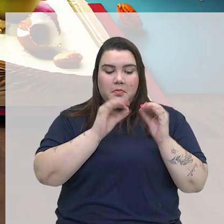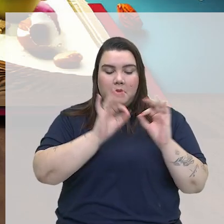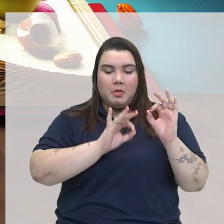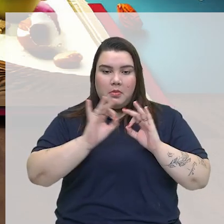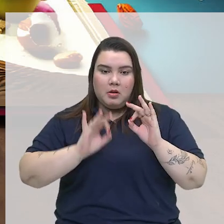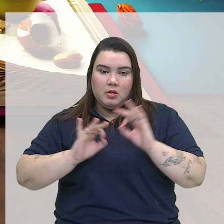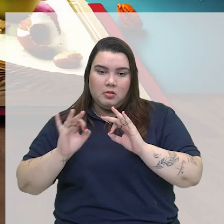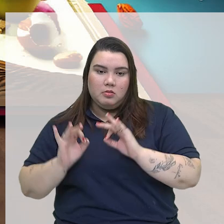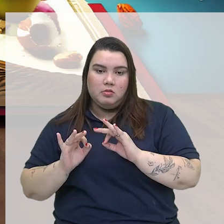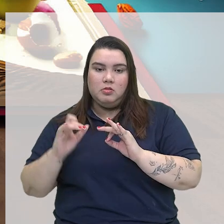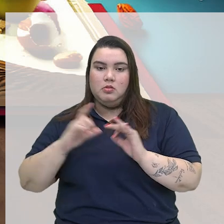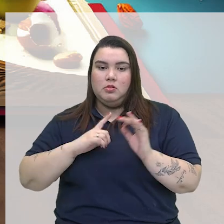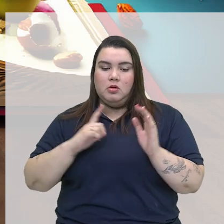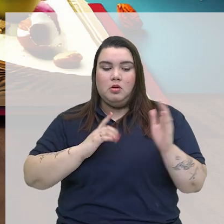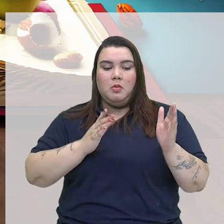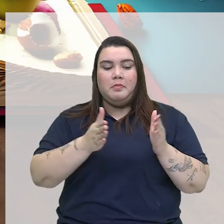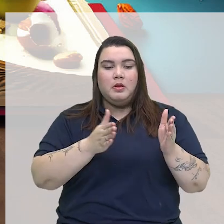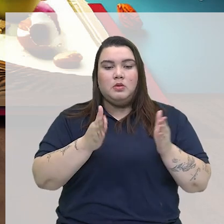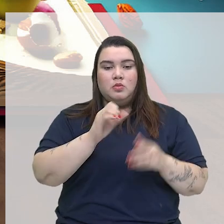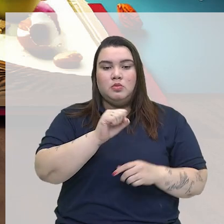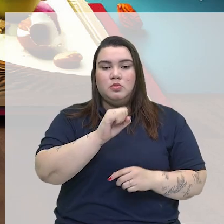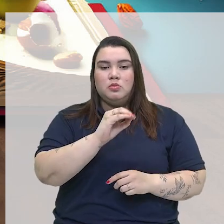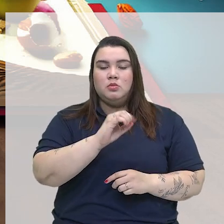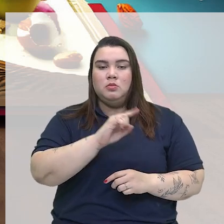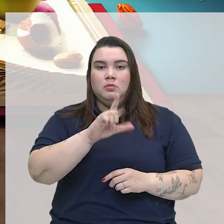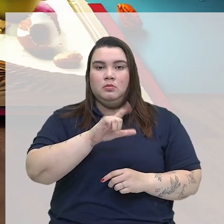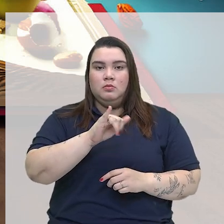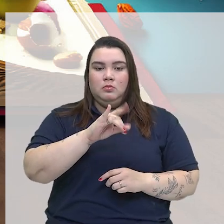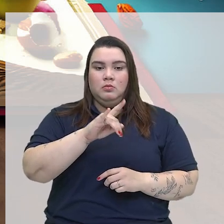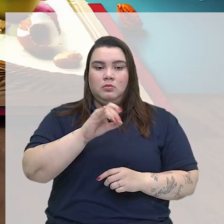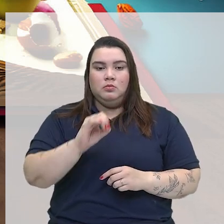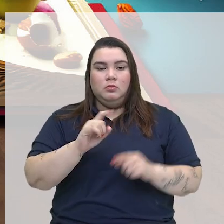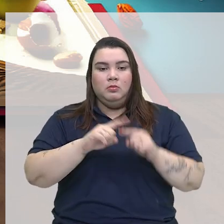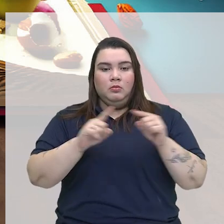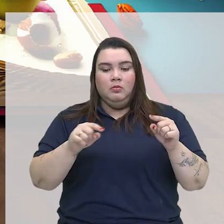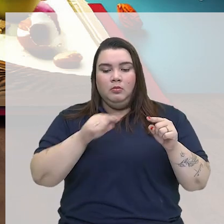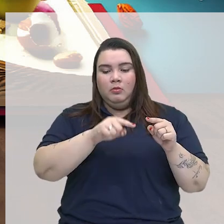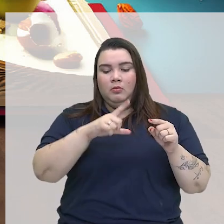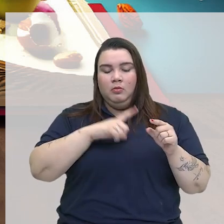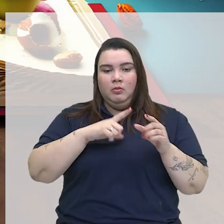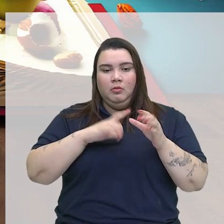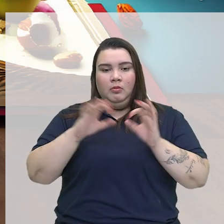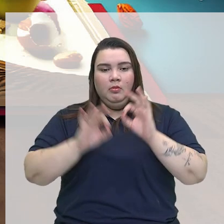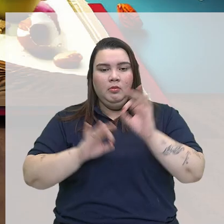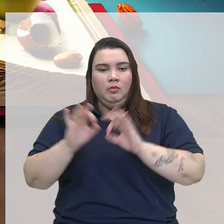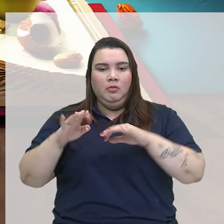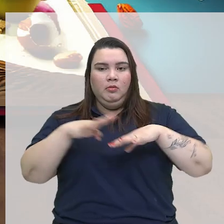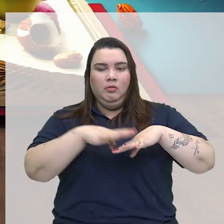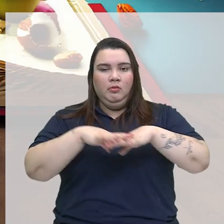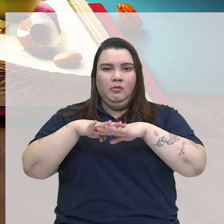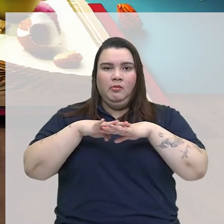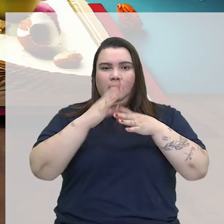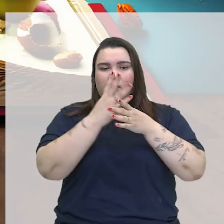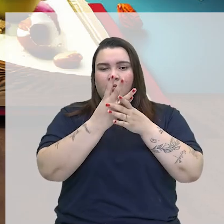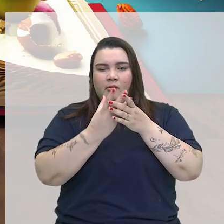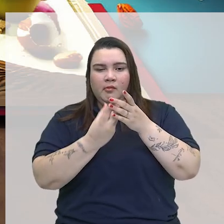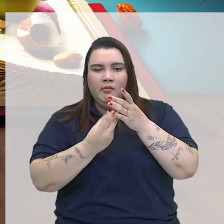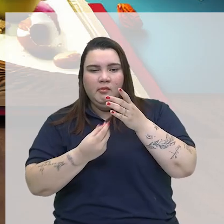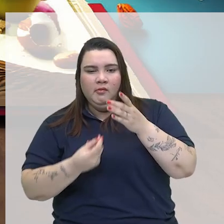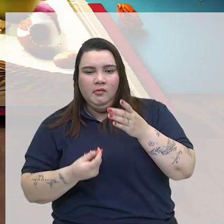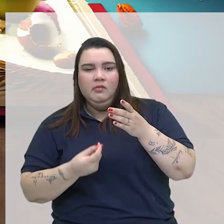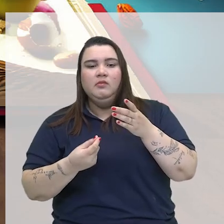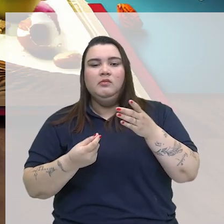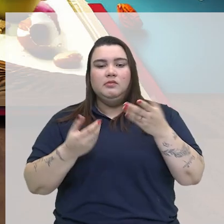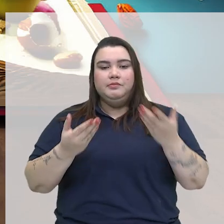ter a fase mais sólida. Mas, quando ela passar pelo processo de filtração, no caso do café, a gente